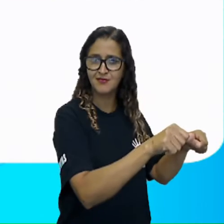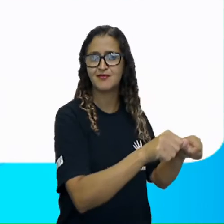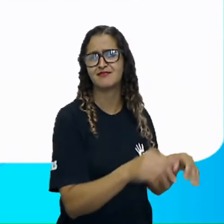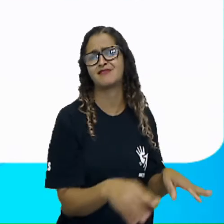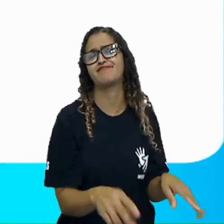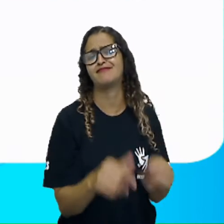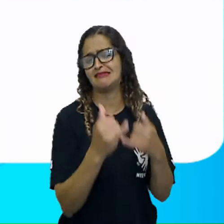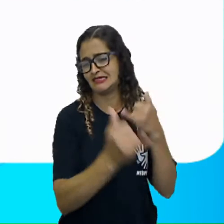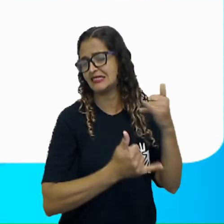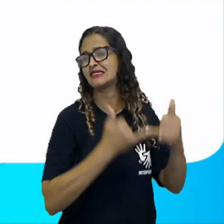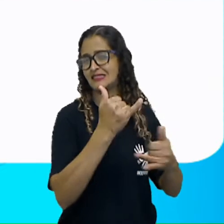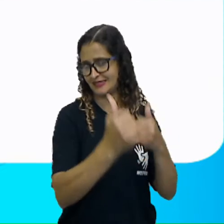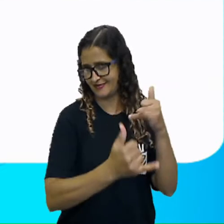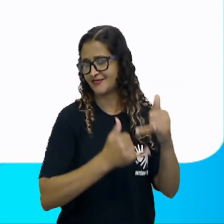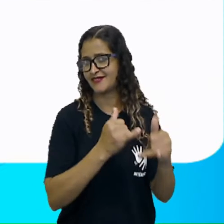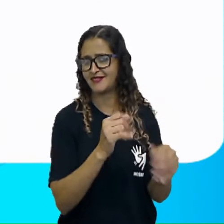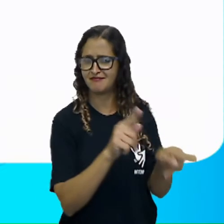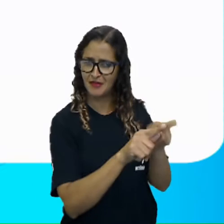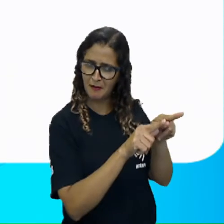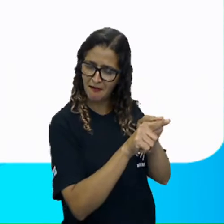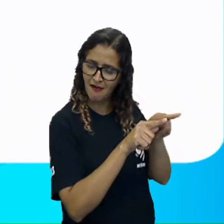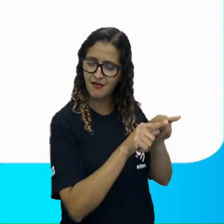de irmãos, né, gente?